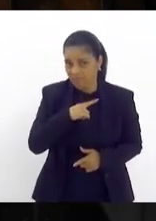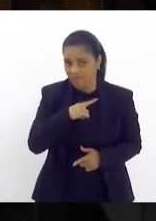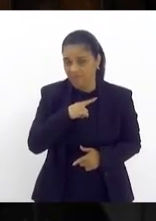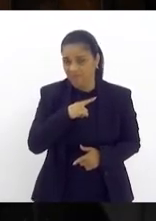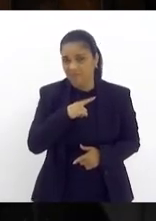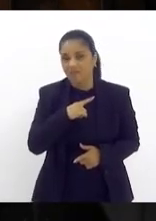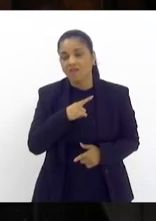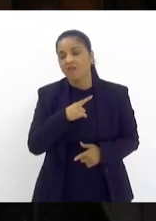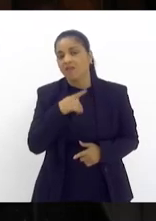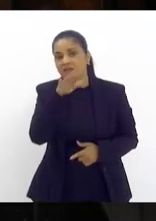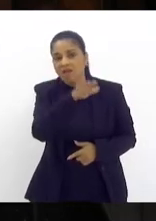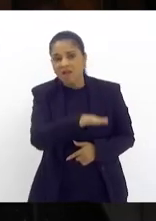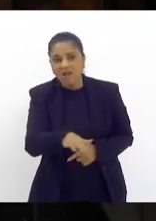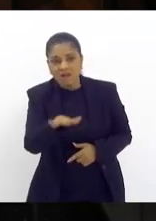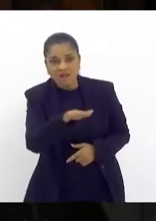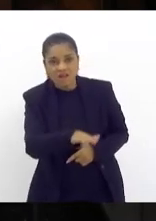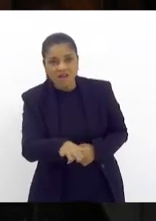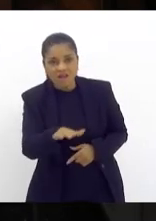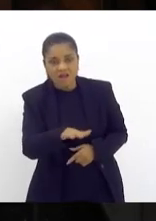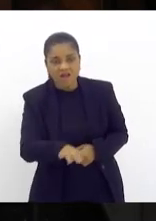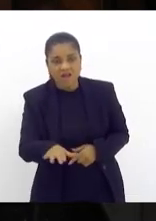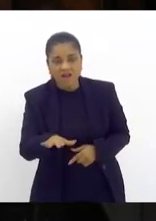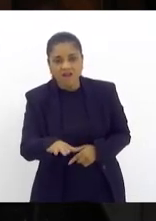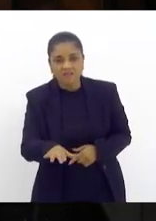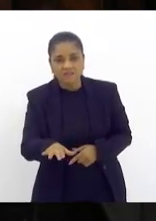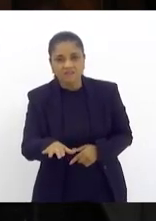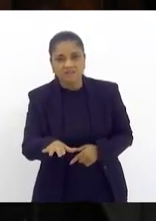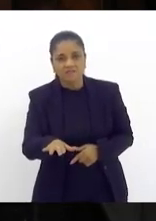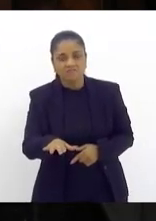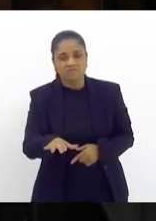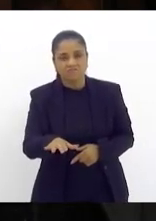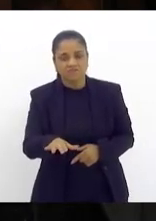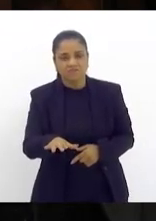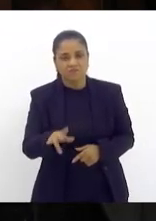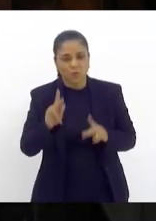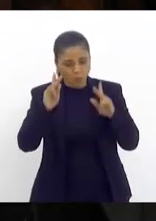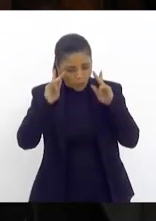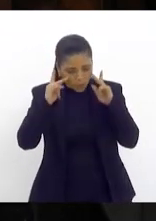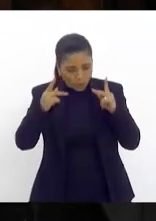E as crianças são seres inofensivos,